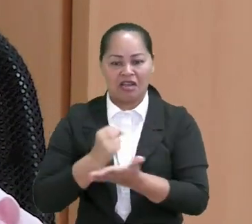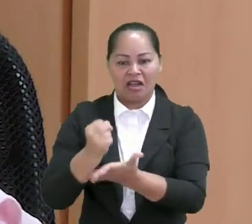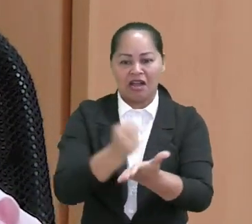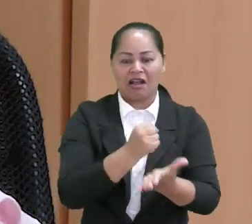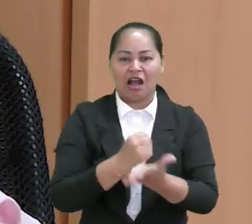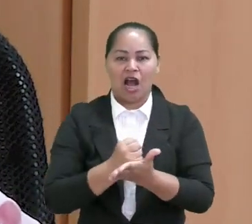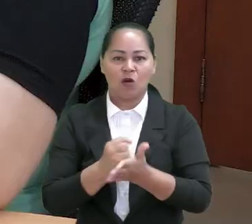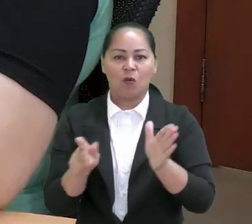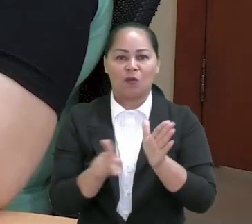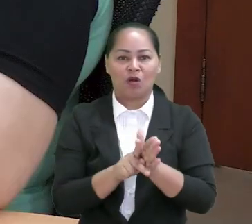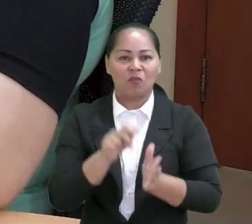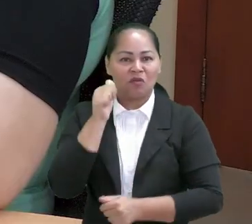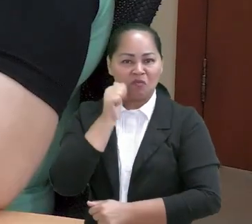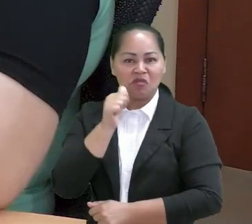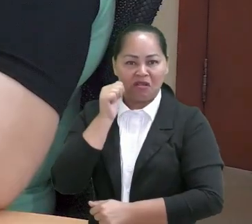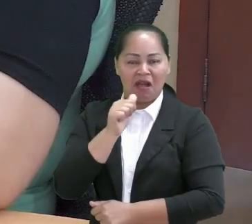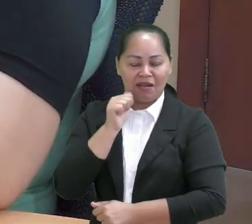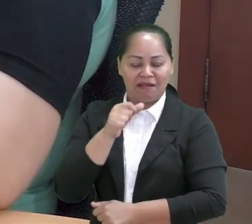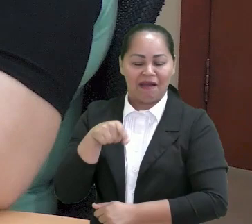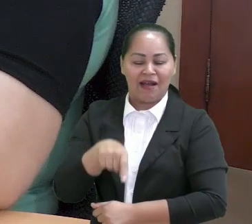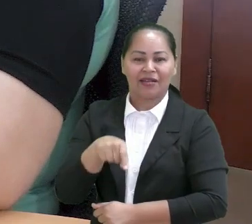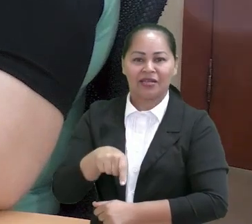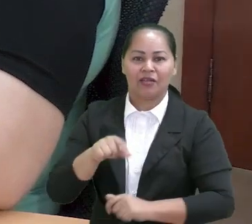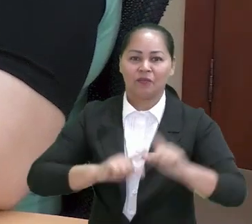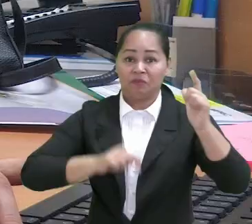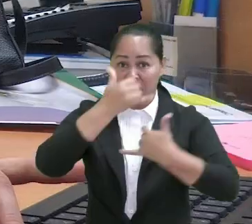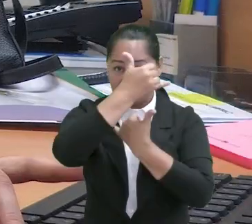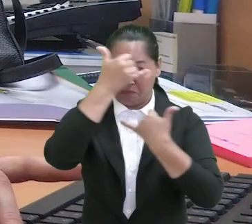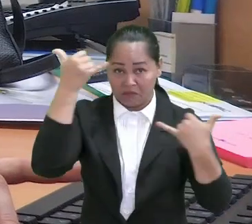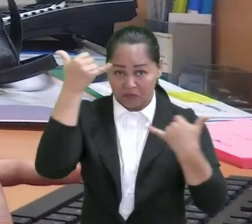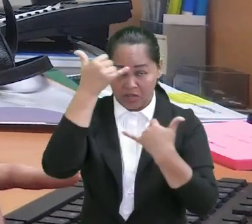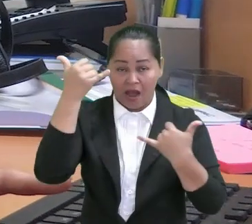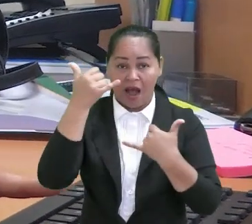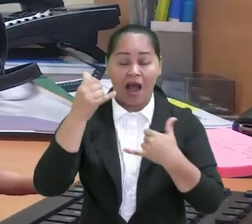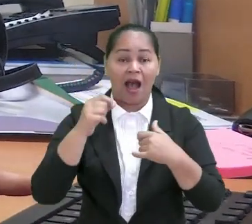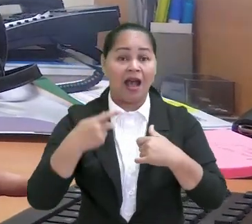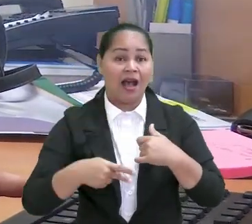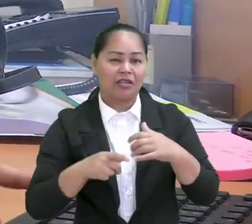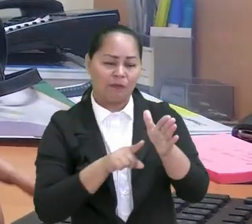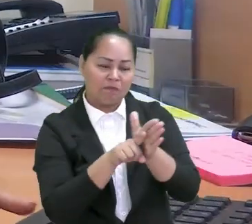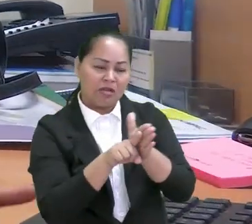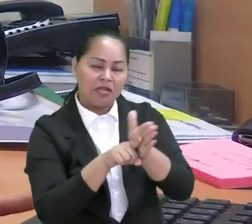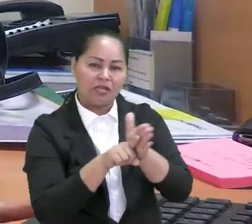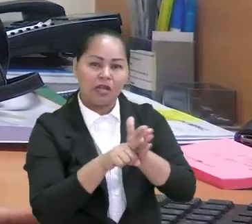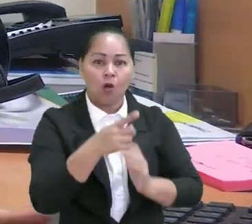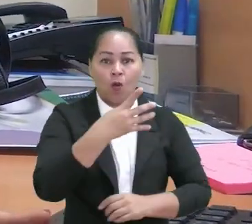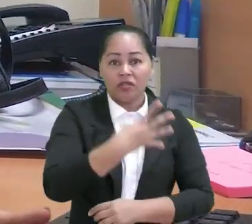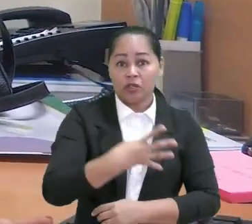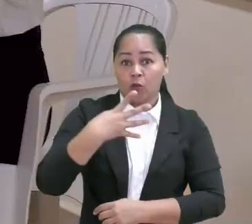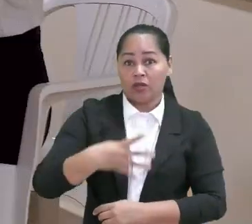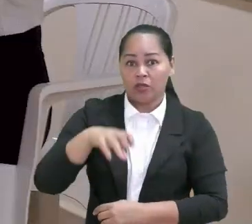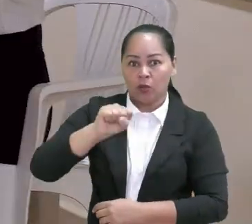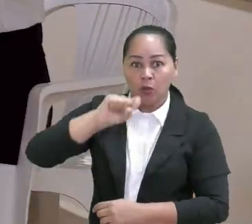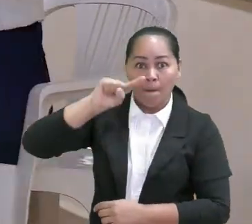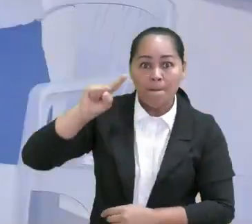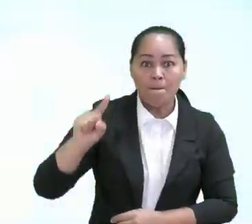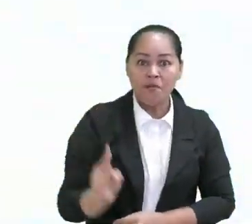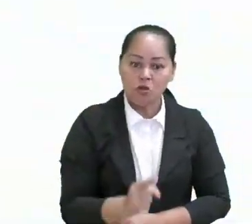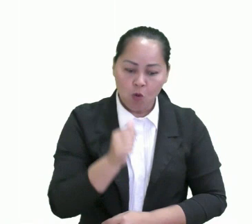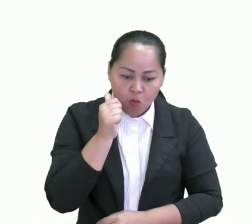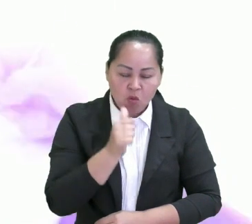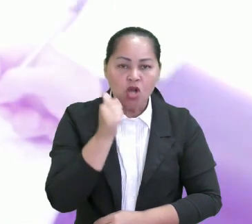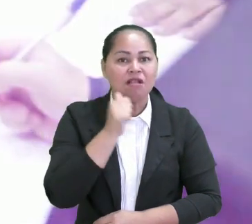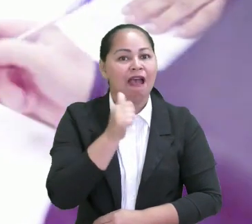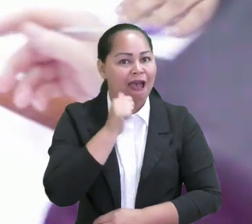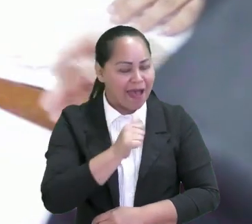por nós mulheres. No Acre, segundo o IBGE, vivem mais de 448 mil mulheres. Esse